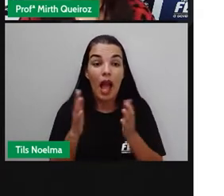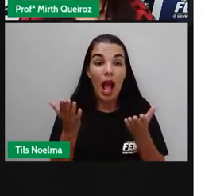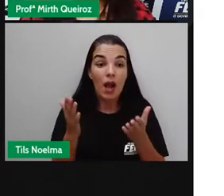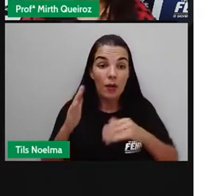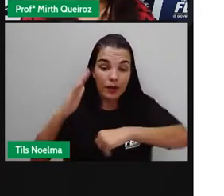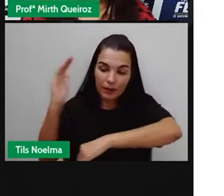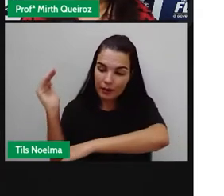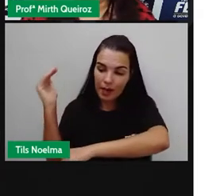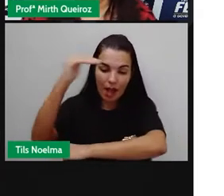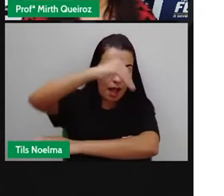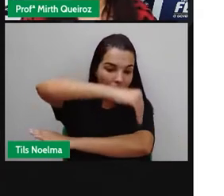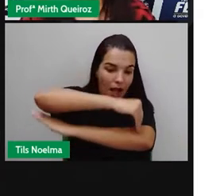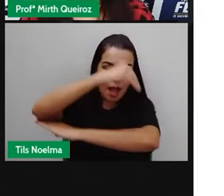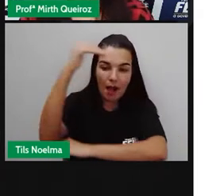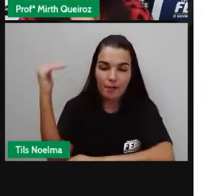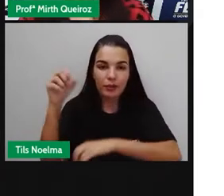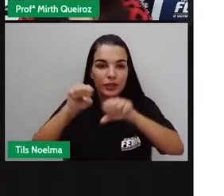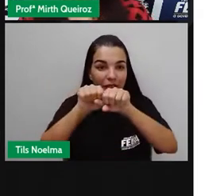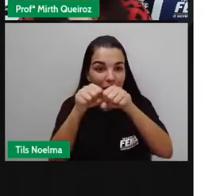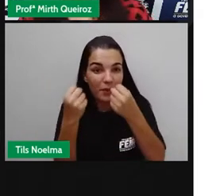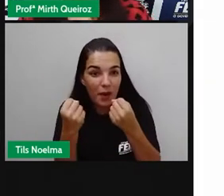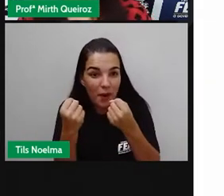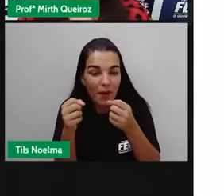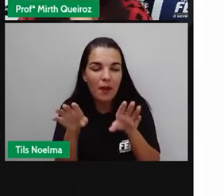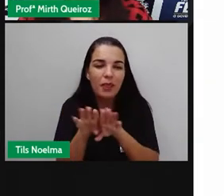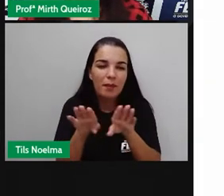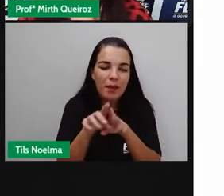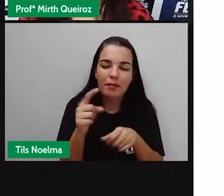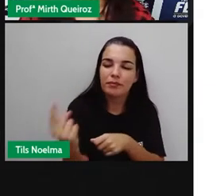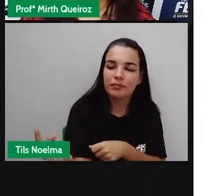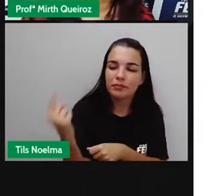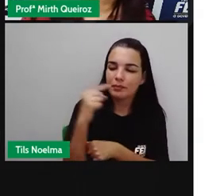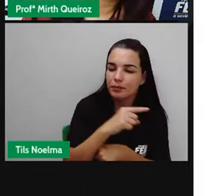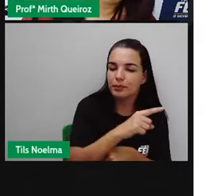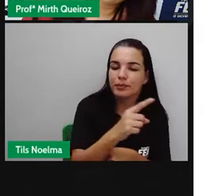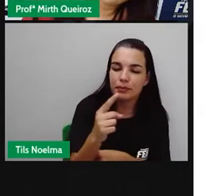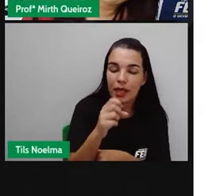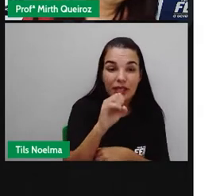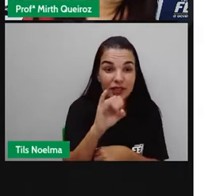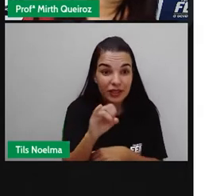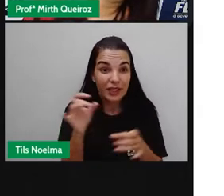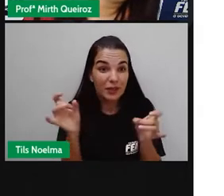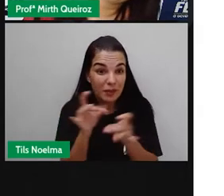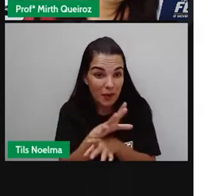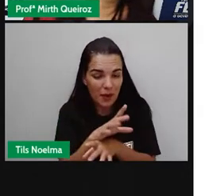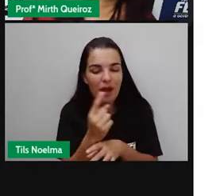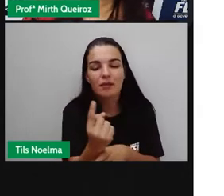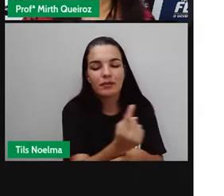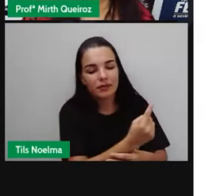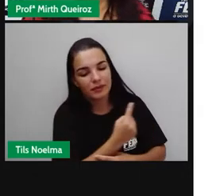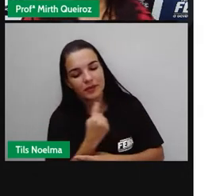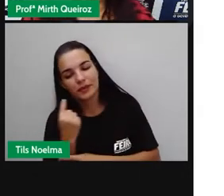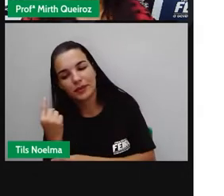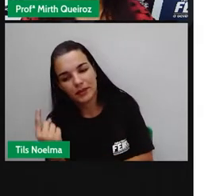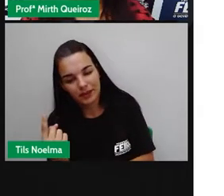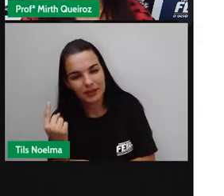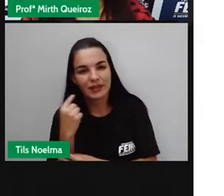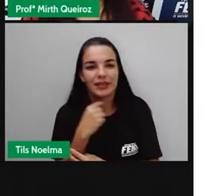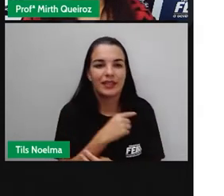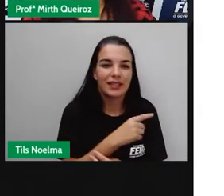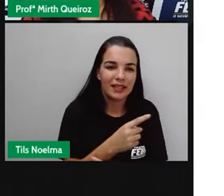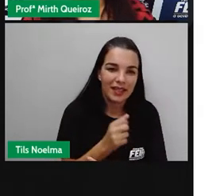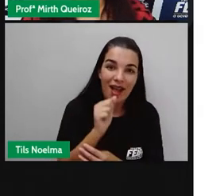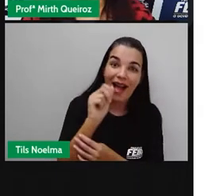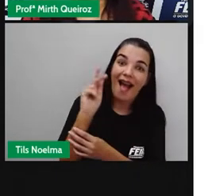A ponte quebrou! Meia volta novamente. Já consertou! Aí volta a outro sentido e todos vão